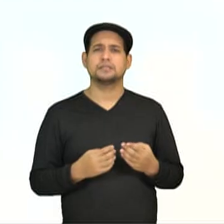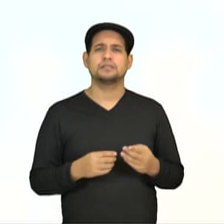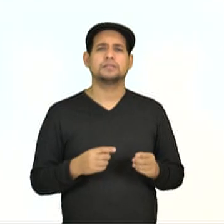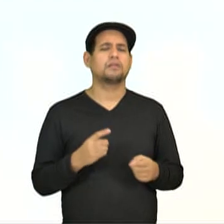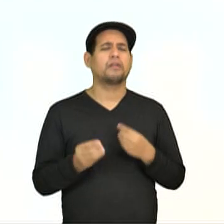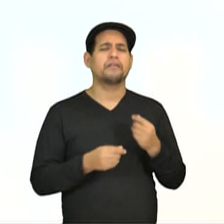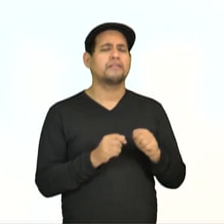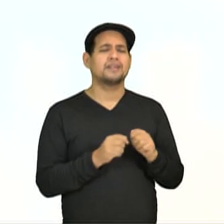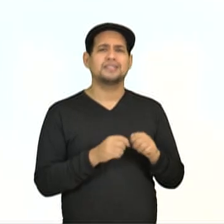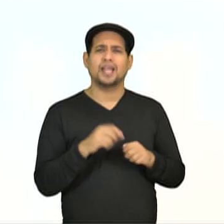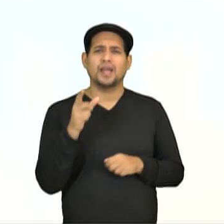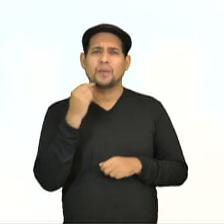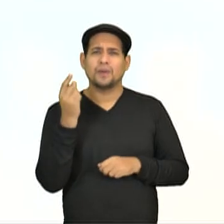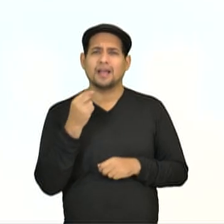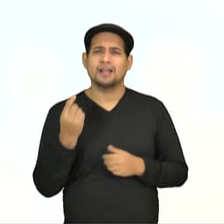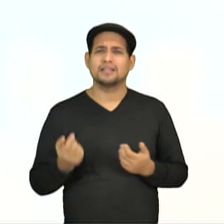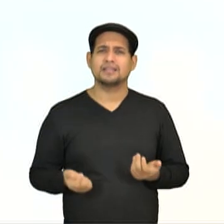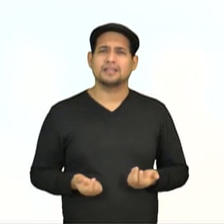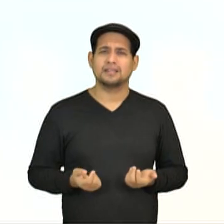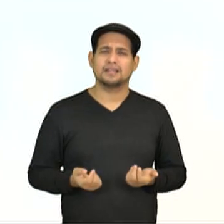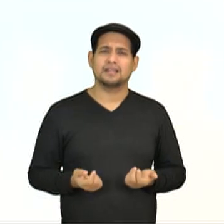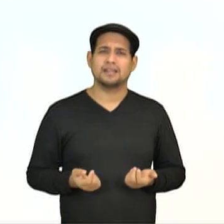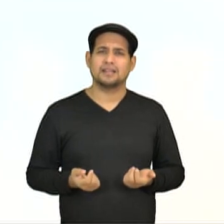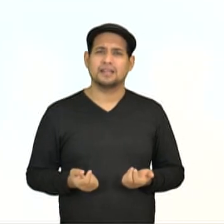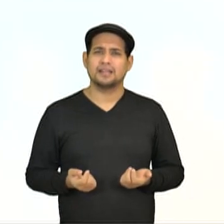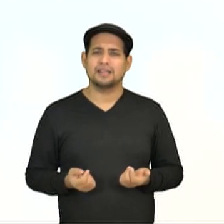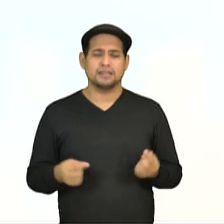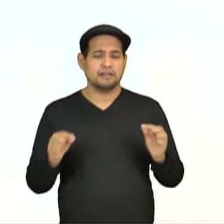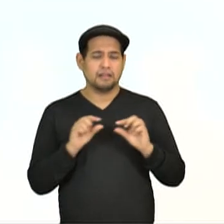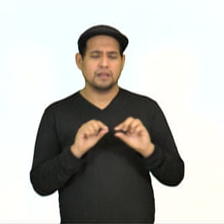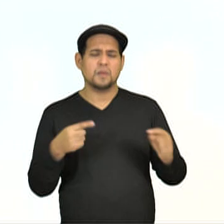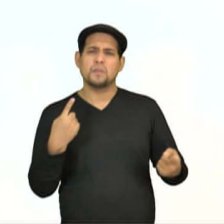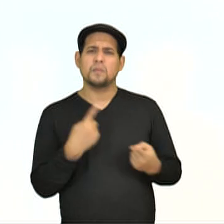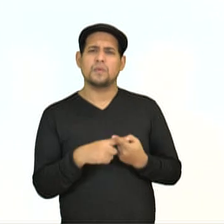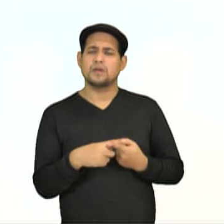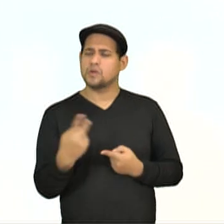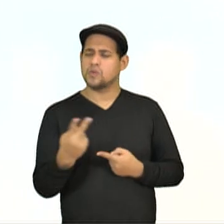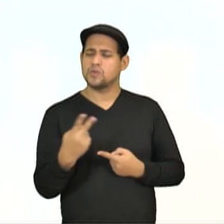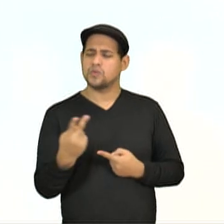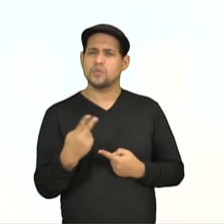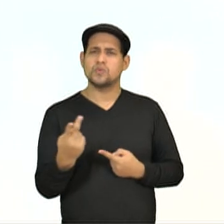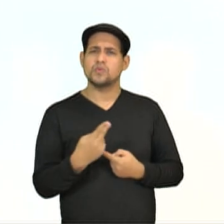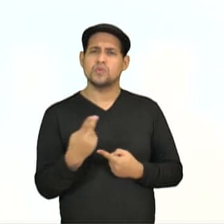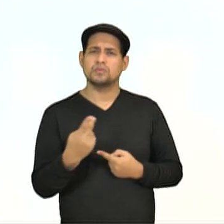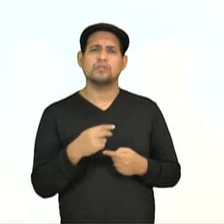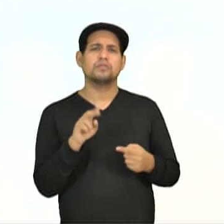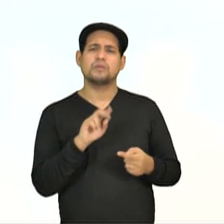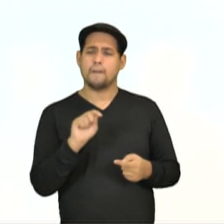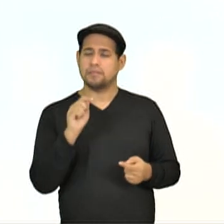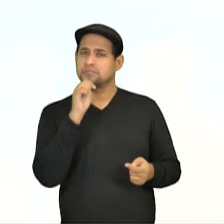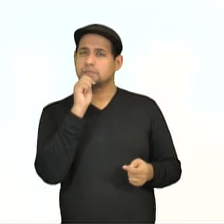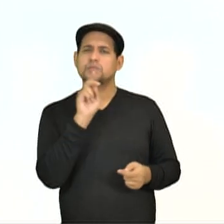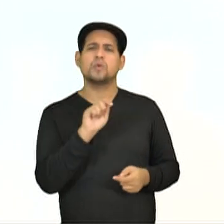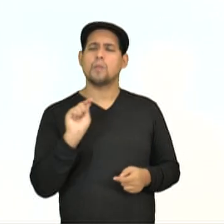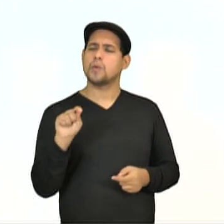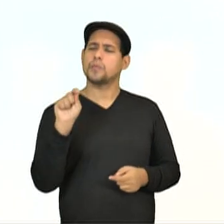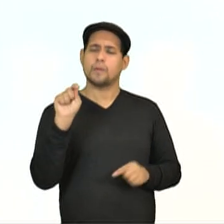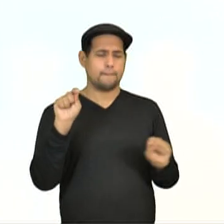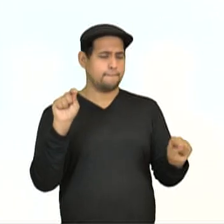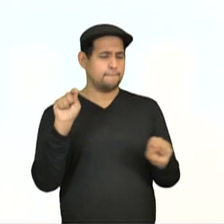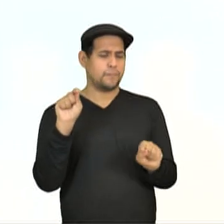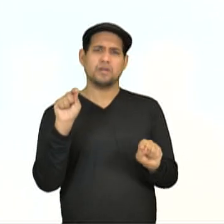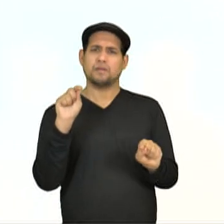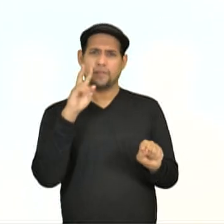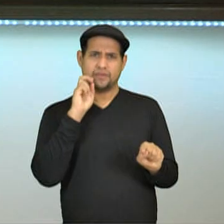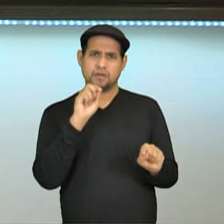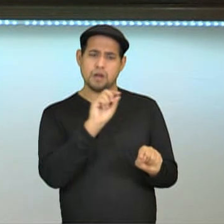fazer com um simples gato?" Nesse trecho, por que os dois pontos e o travessão foram utilizados? Olha que